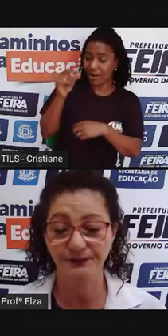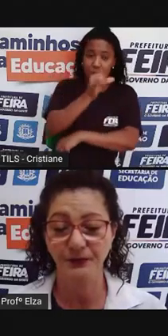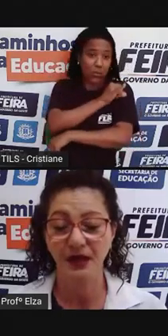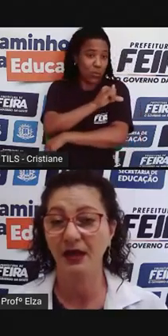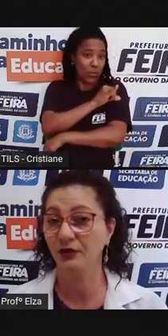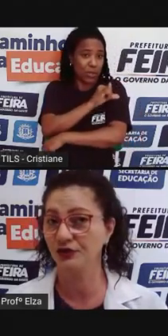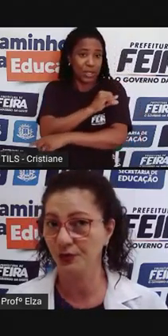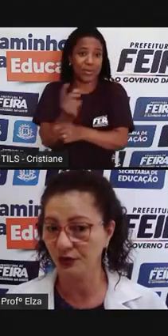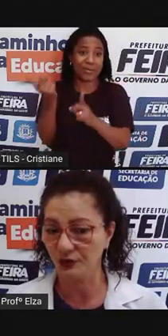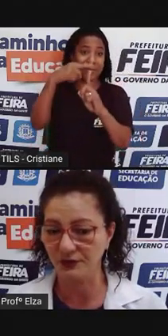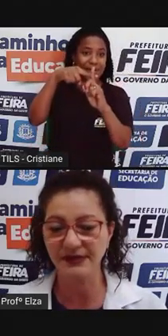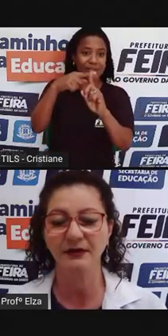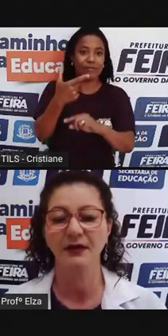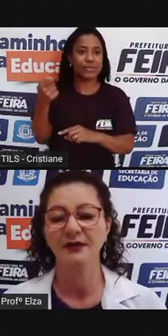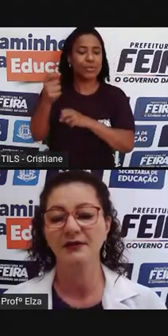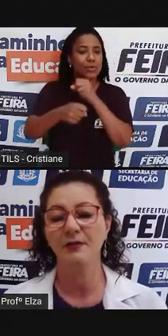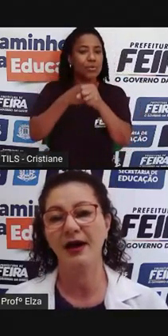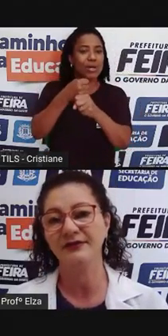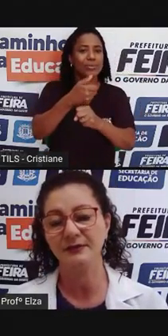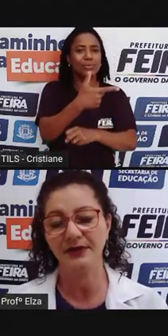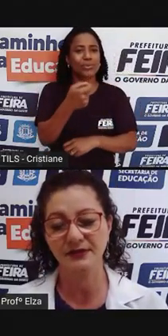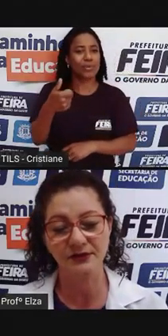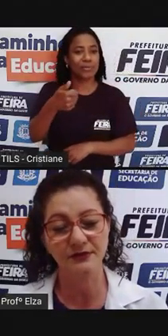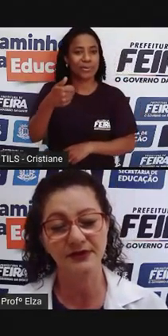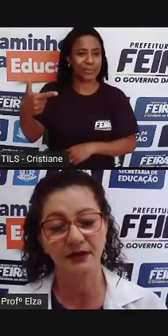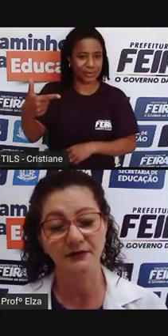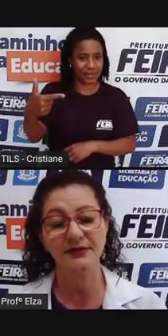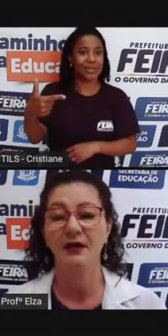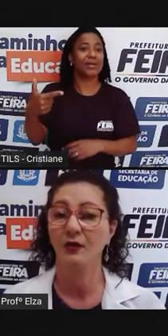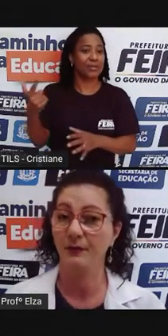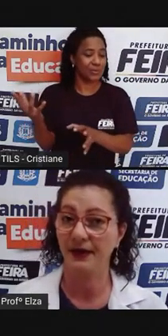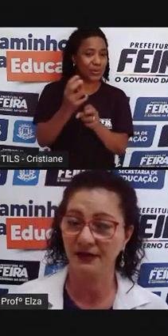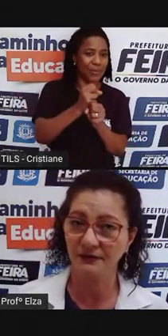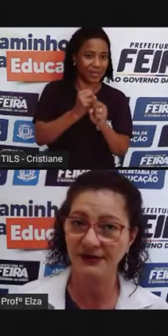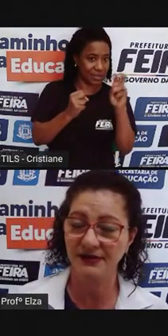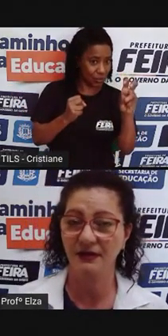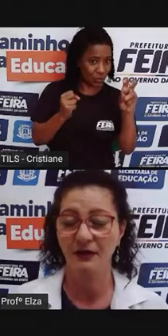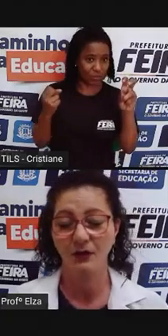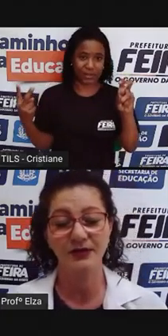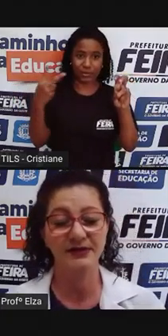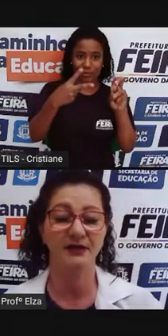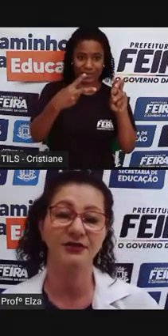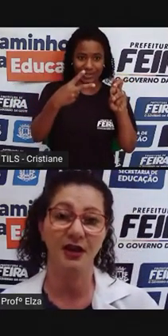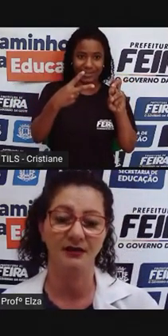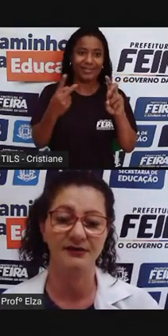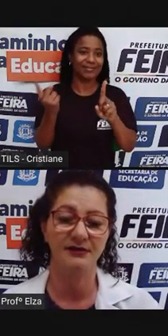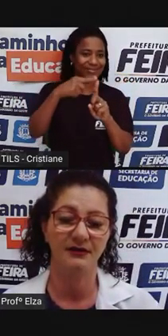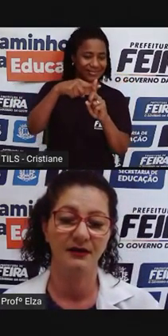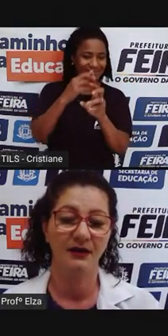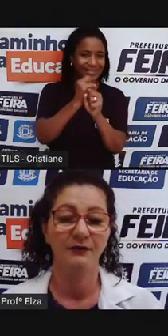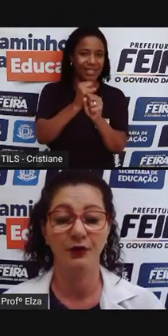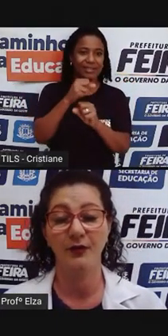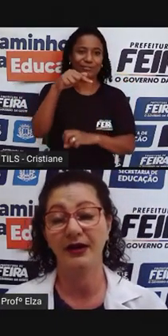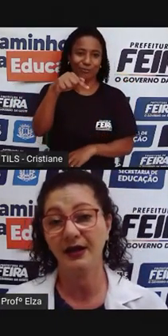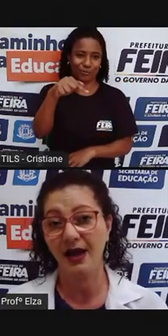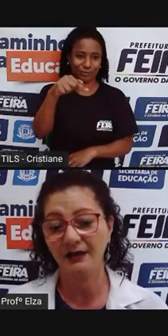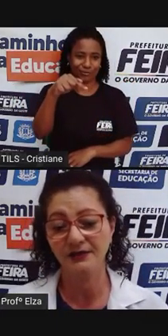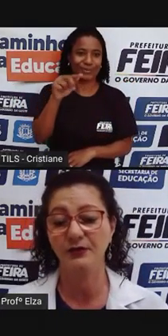Rio+20, em 2012, somaram-se mais dois conceitos, completando assim os sete R's.